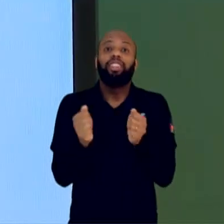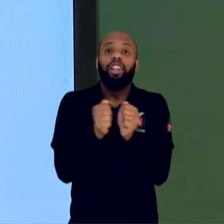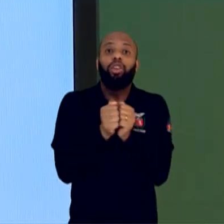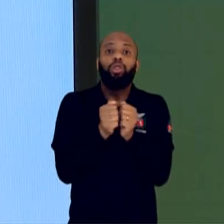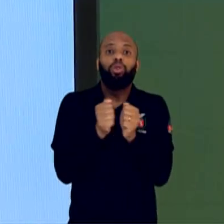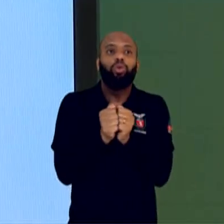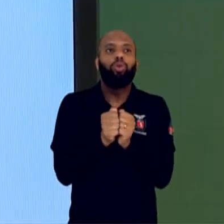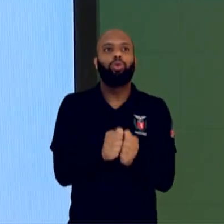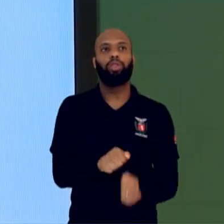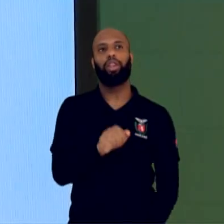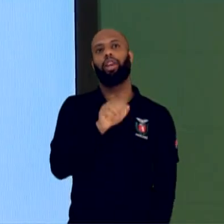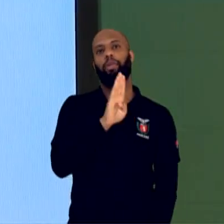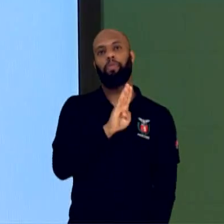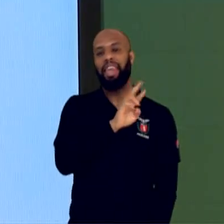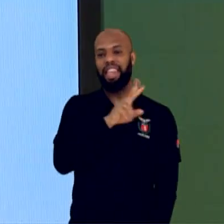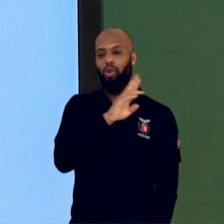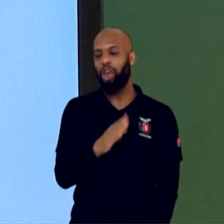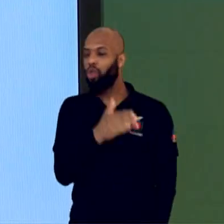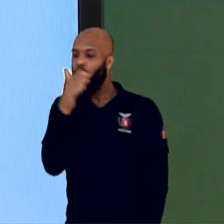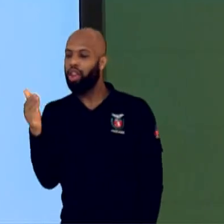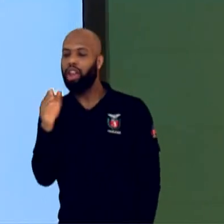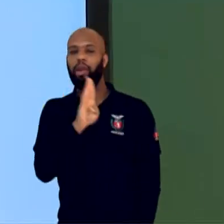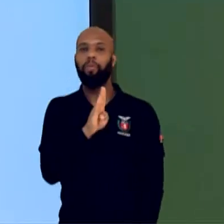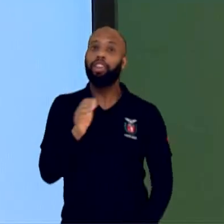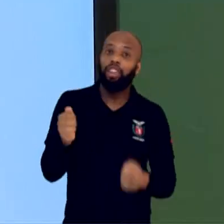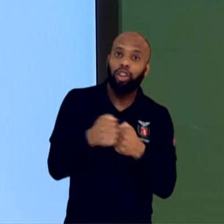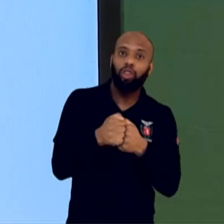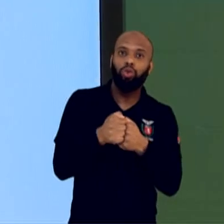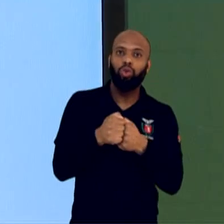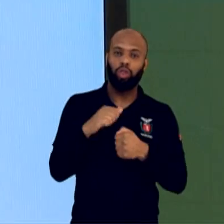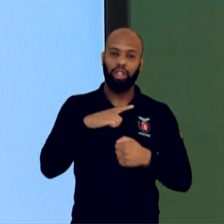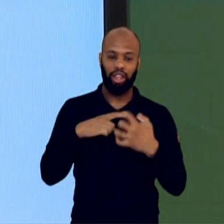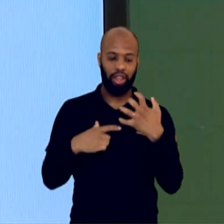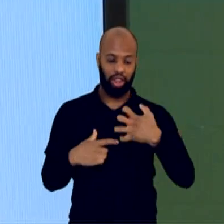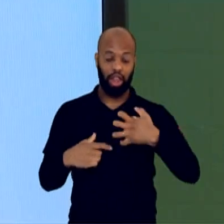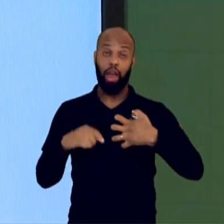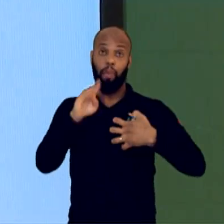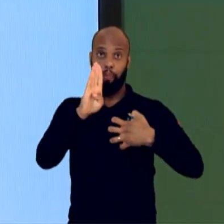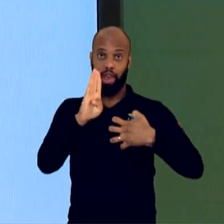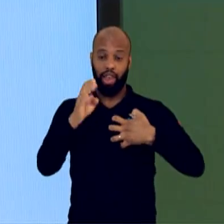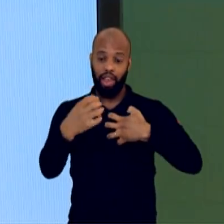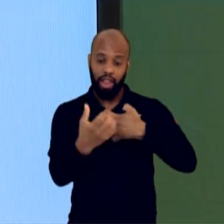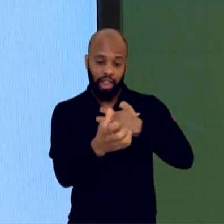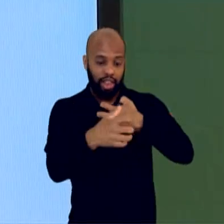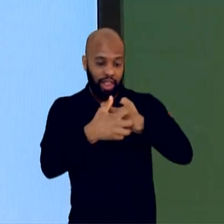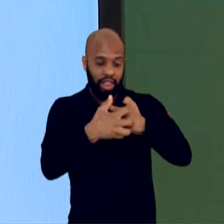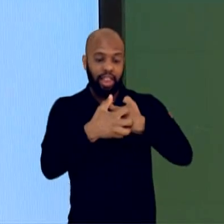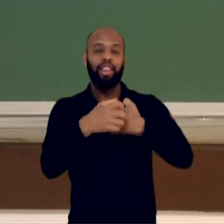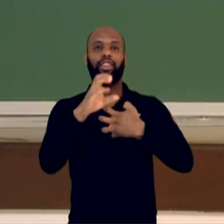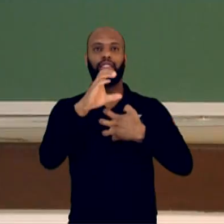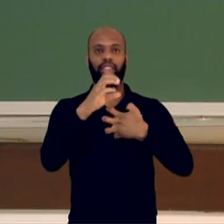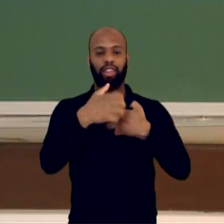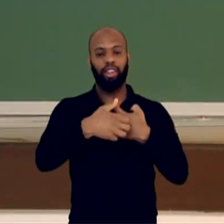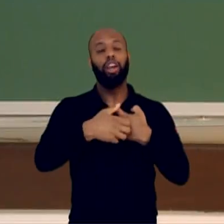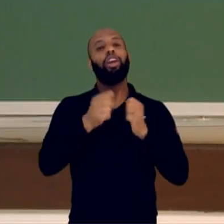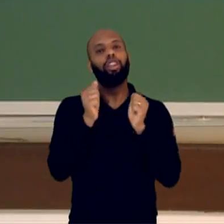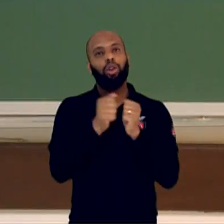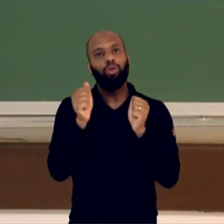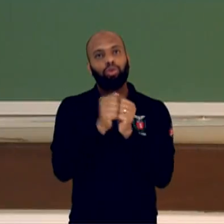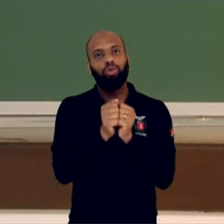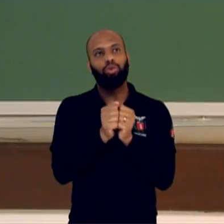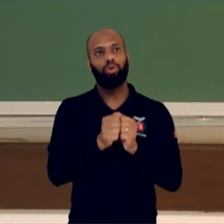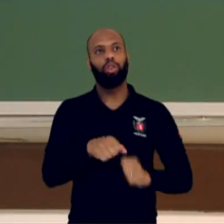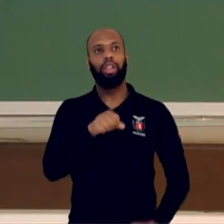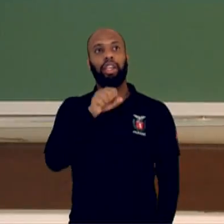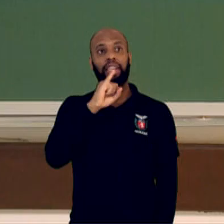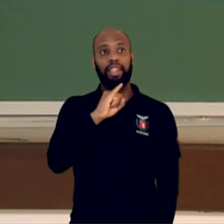que a engrenagem C, ela não tá do lado da engrenagem B? Ela tá em cima, ela tá no meio da engrenagem B, então ela acompanha o movimento. Então,